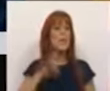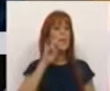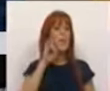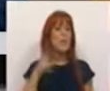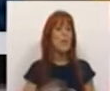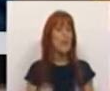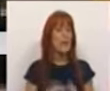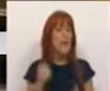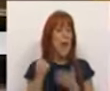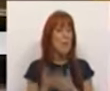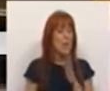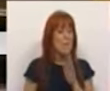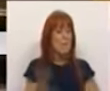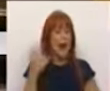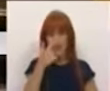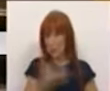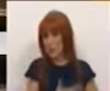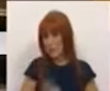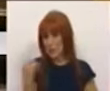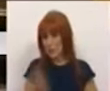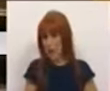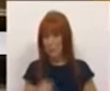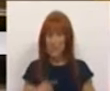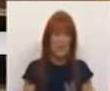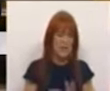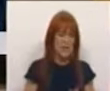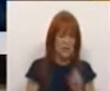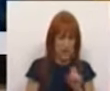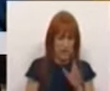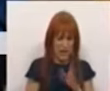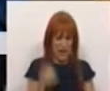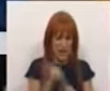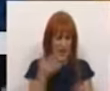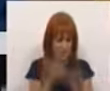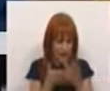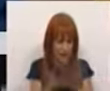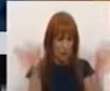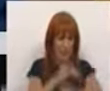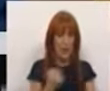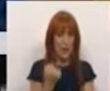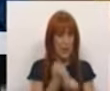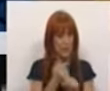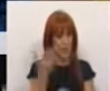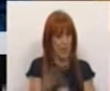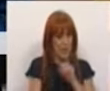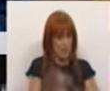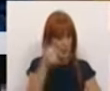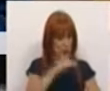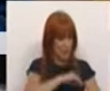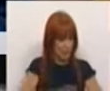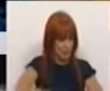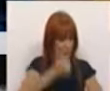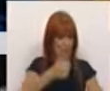defende que é necessário apoiar mais os desempregados, que é necessário criar mais emprego, mas também emprego com mais direitos e melhores